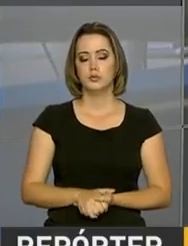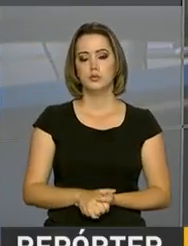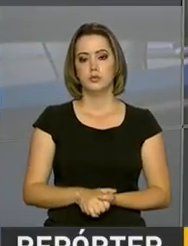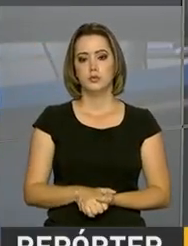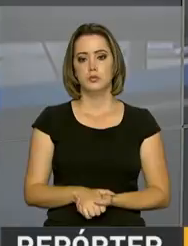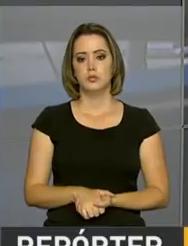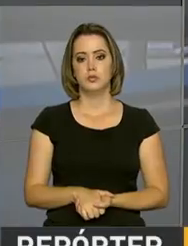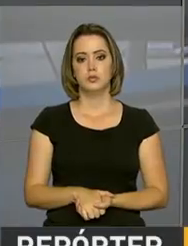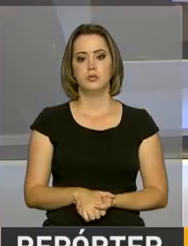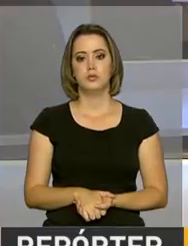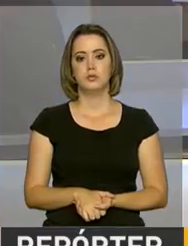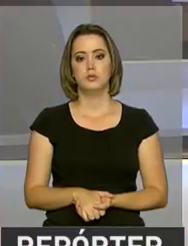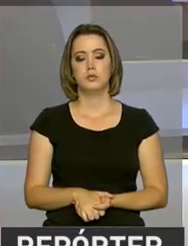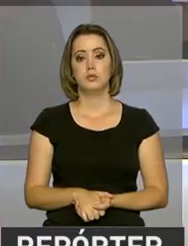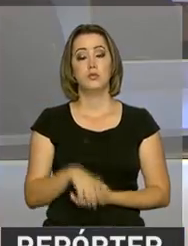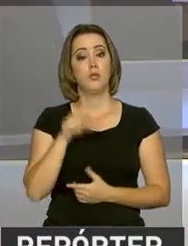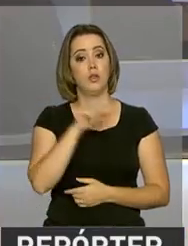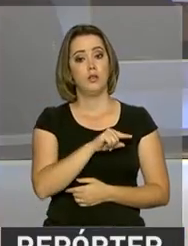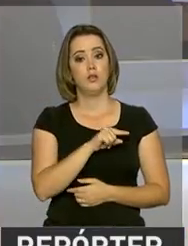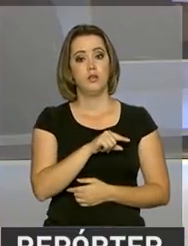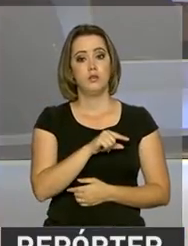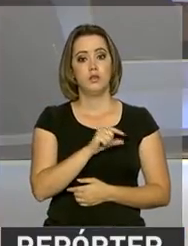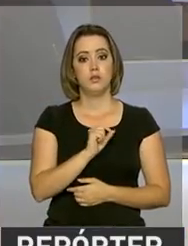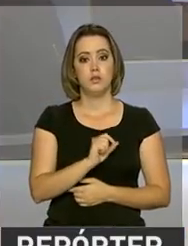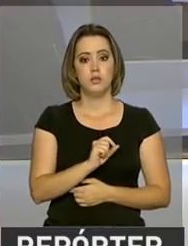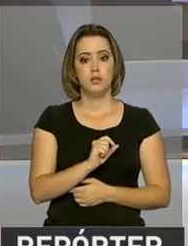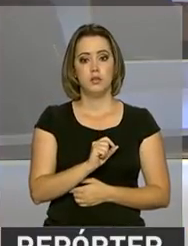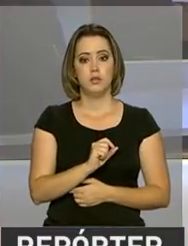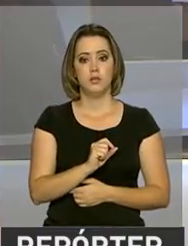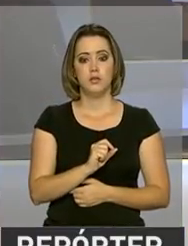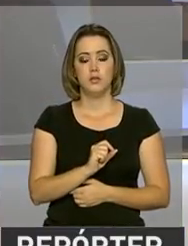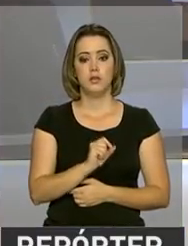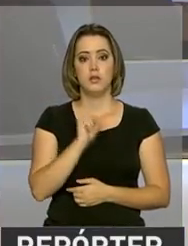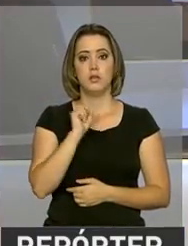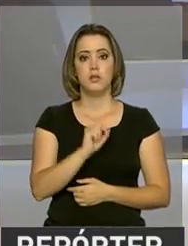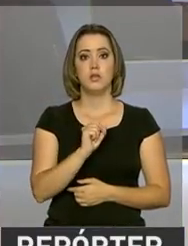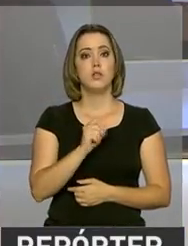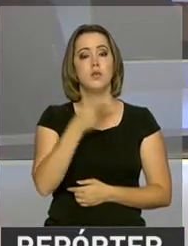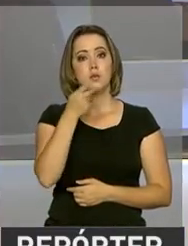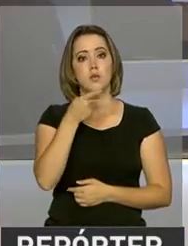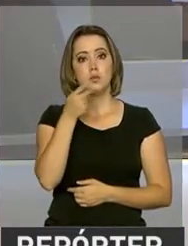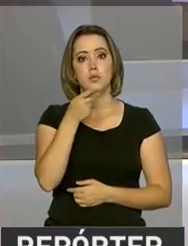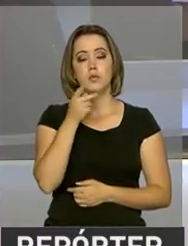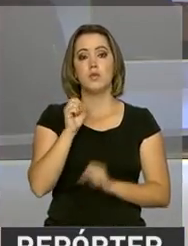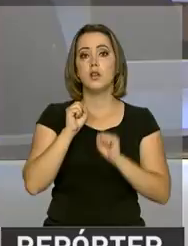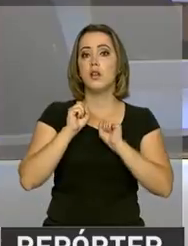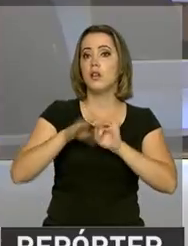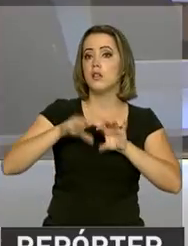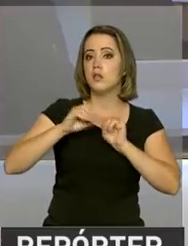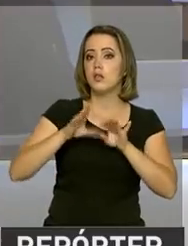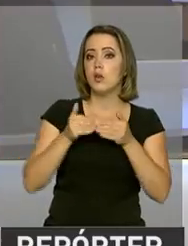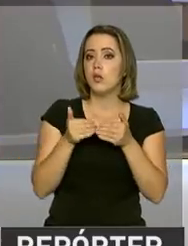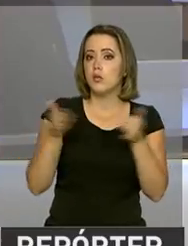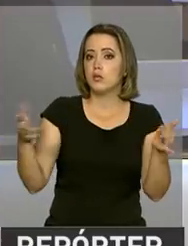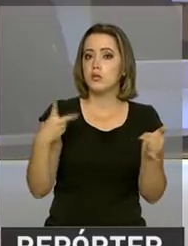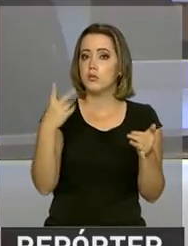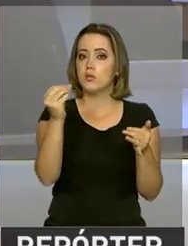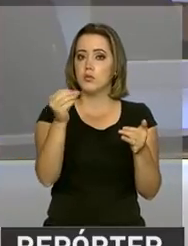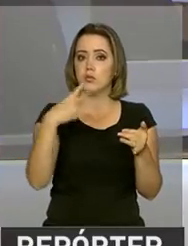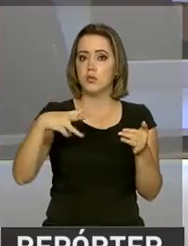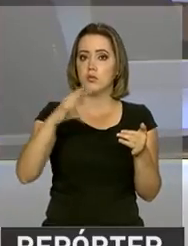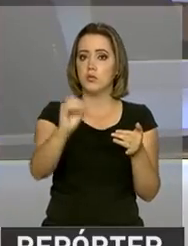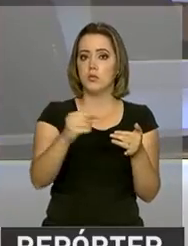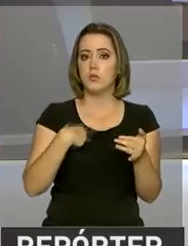siteprouni.mec.gov.br e por falar no bom saque e por falar em educação será aberto no dia 20 de março